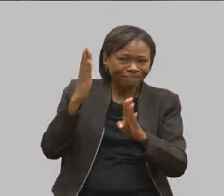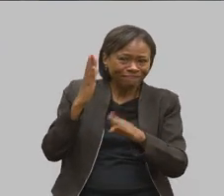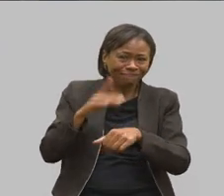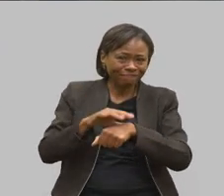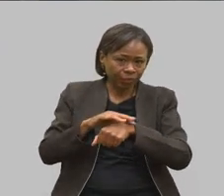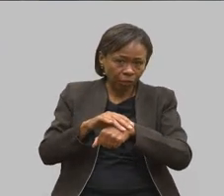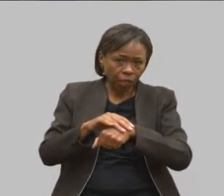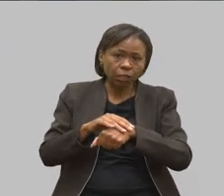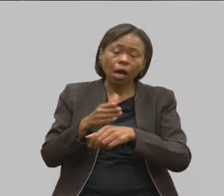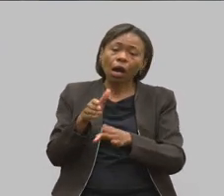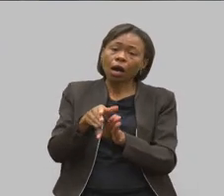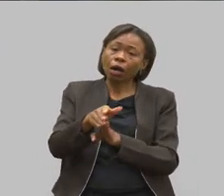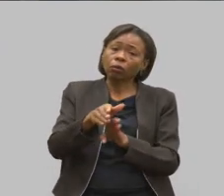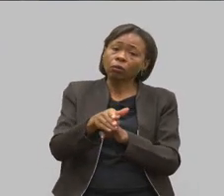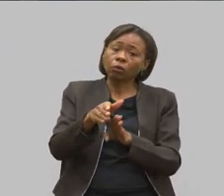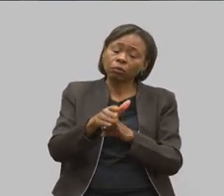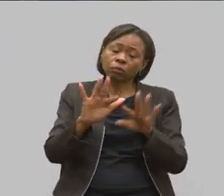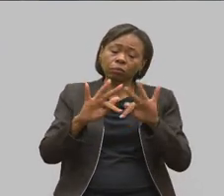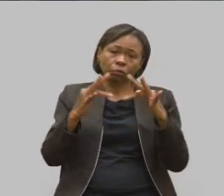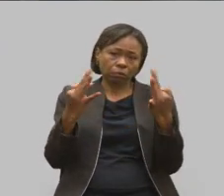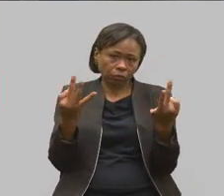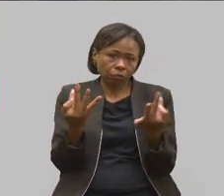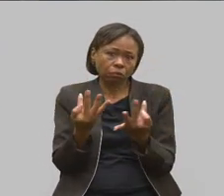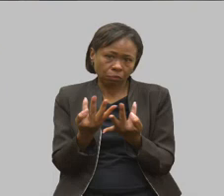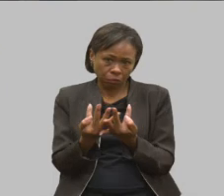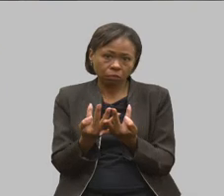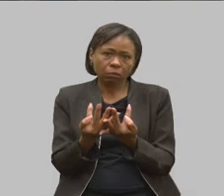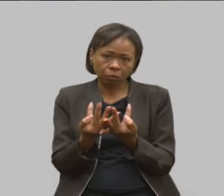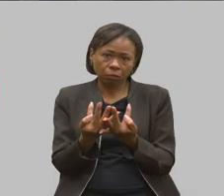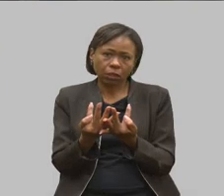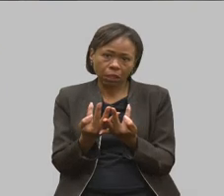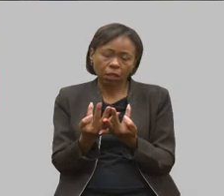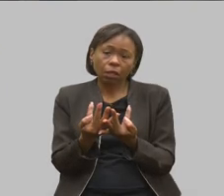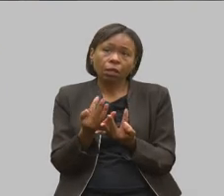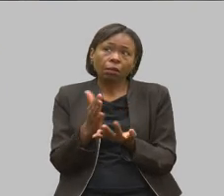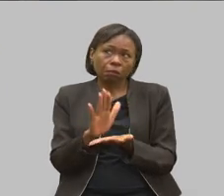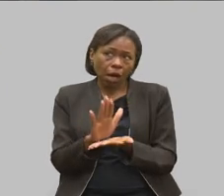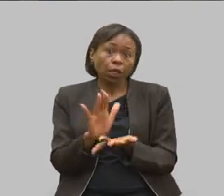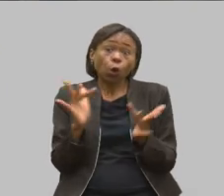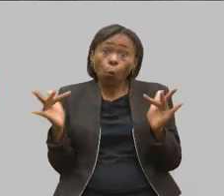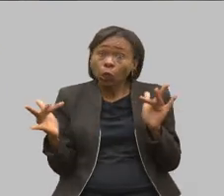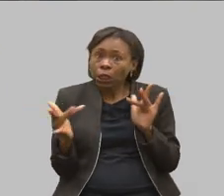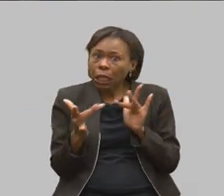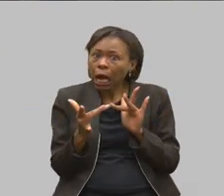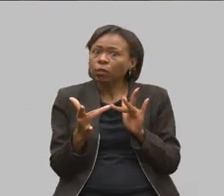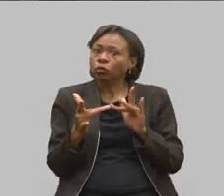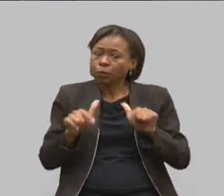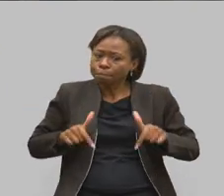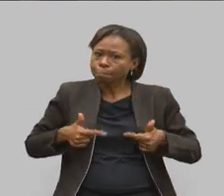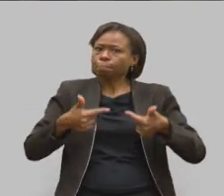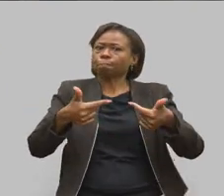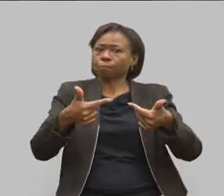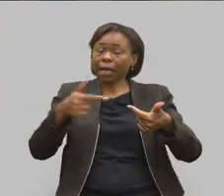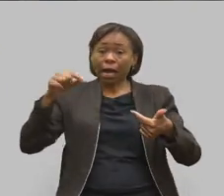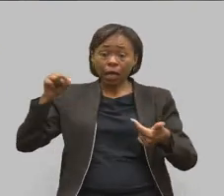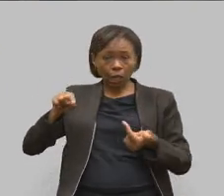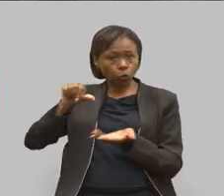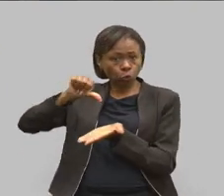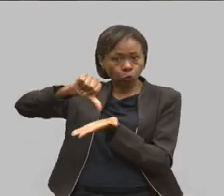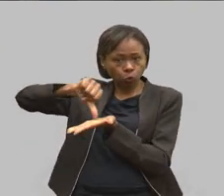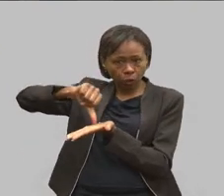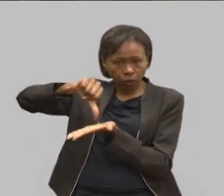família não só orientada uma a um contato ativo deste centro que faz